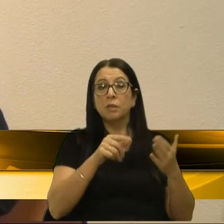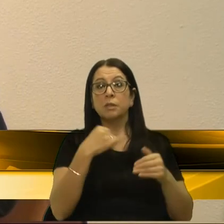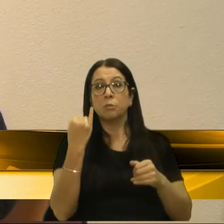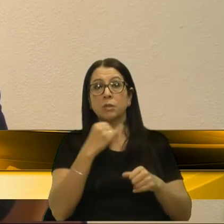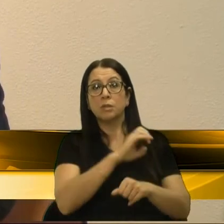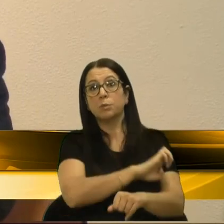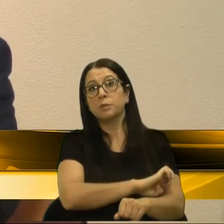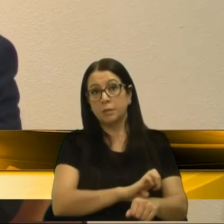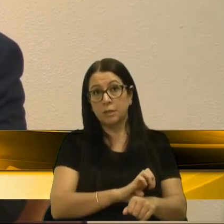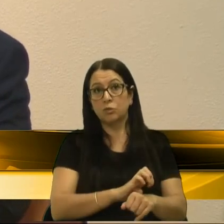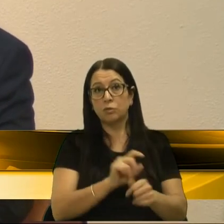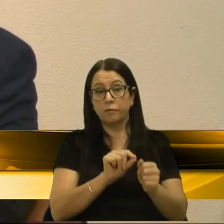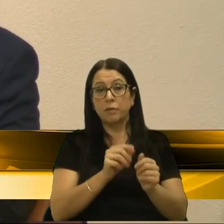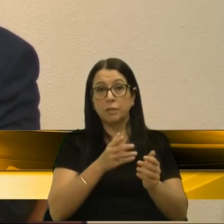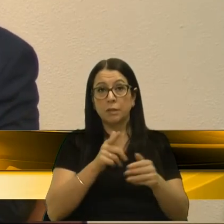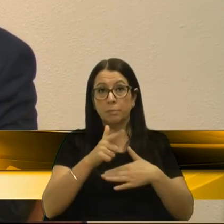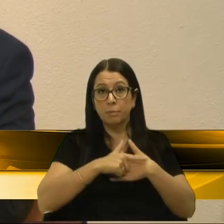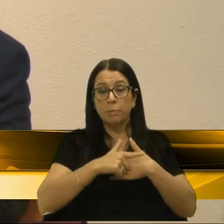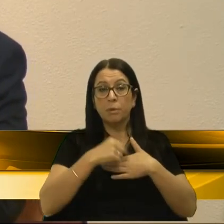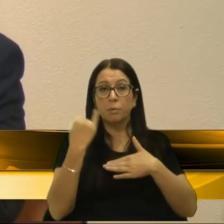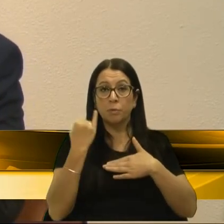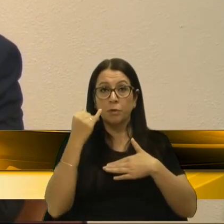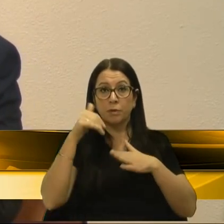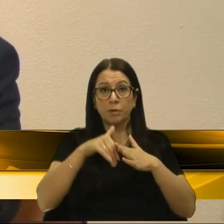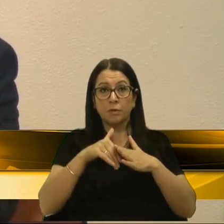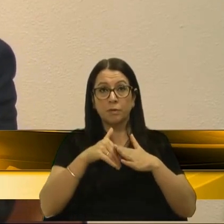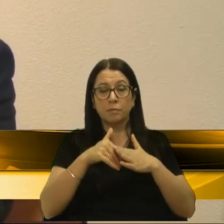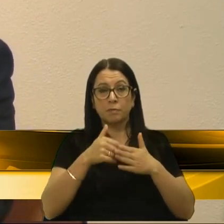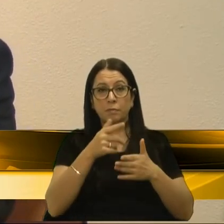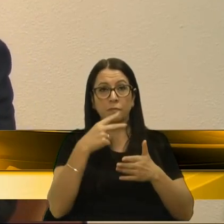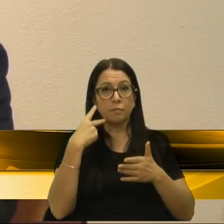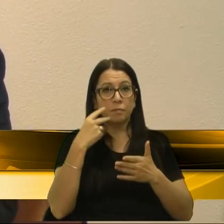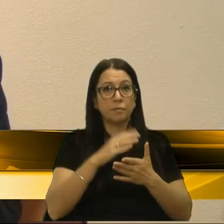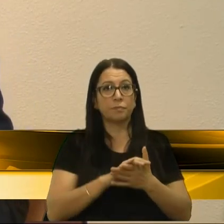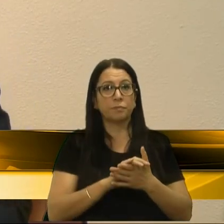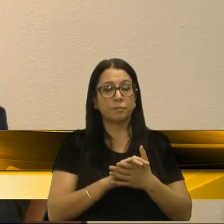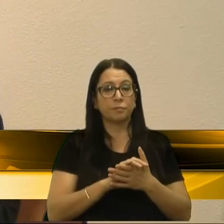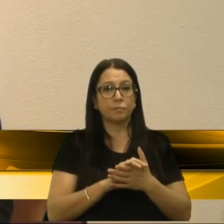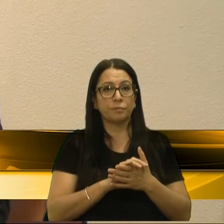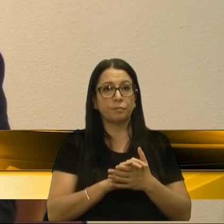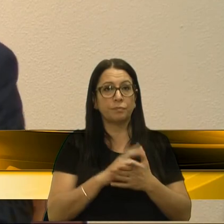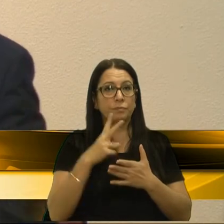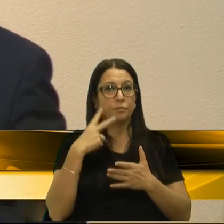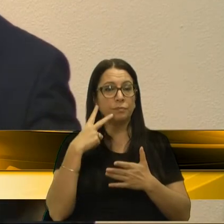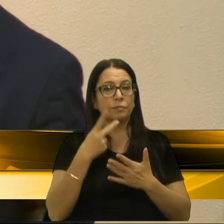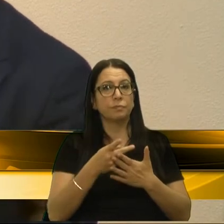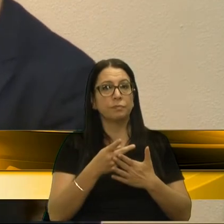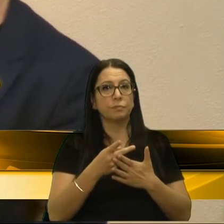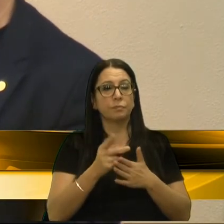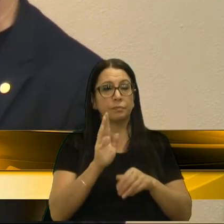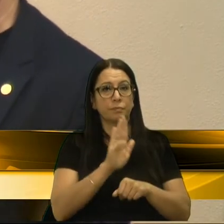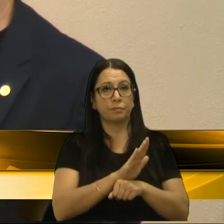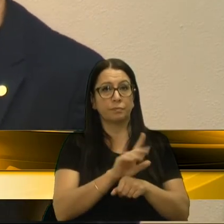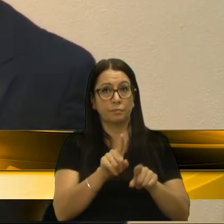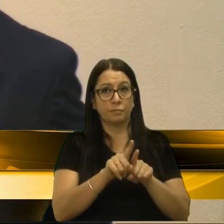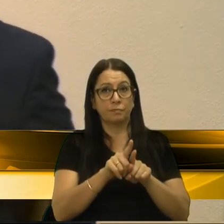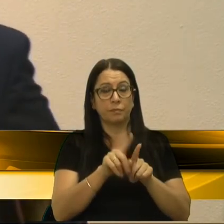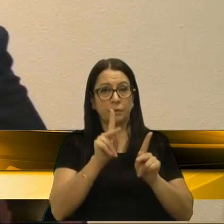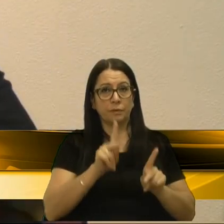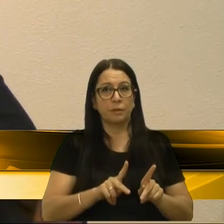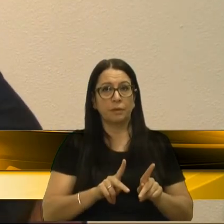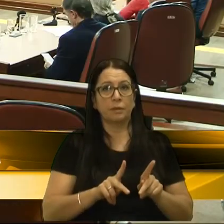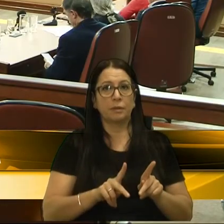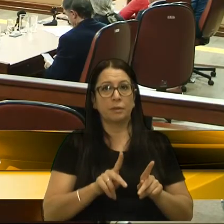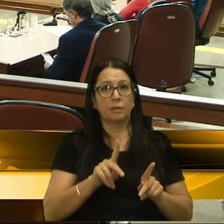que os estagiários eles cumpram uma função importante no setor público. Só a parte, vereadora Paula. Vereador, para contribuir, o pessoal da